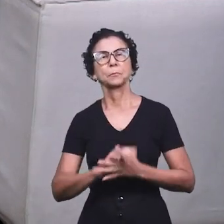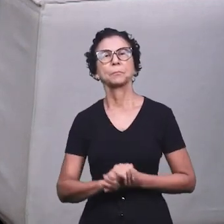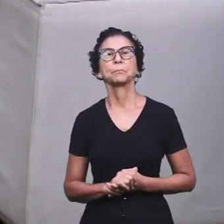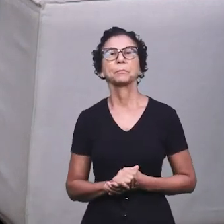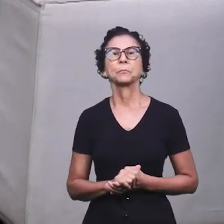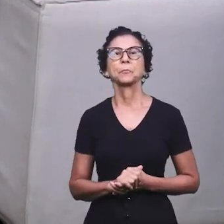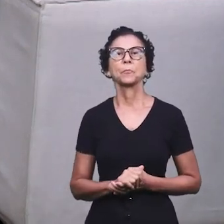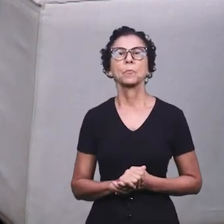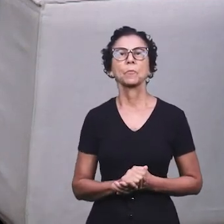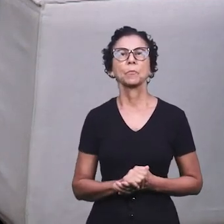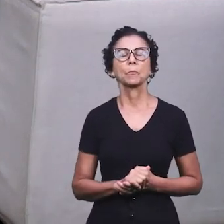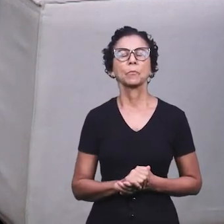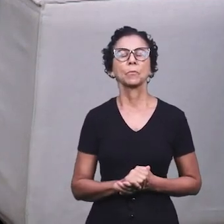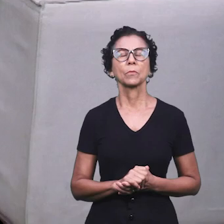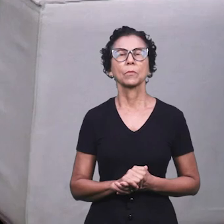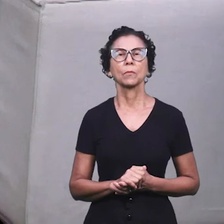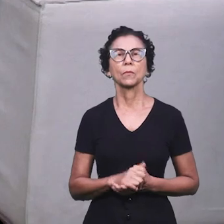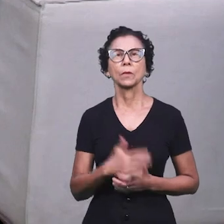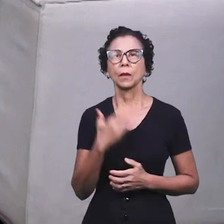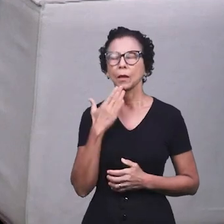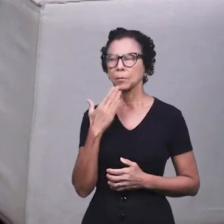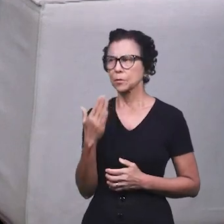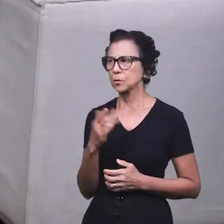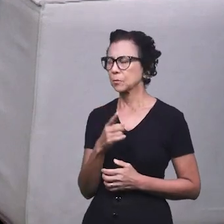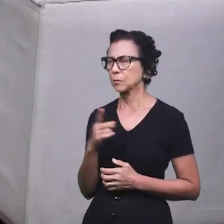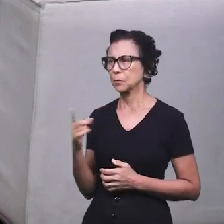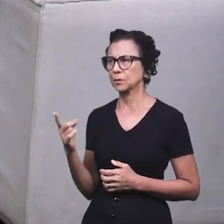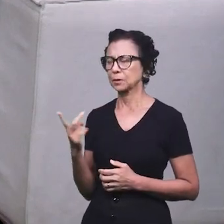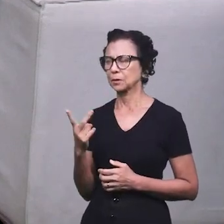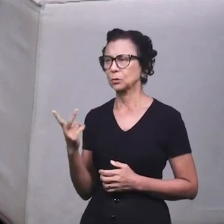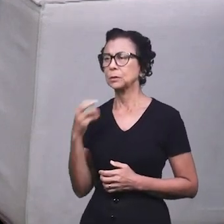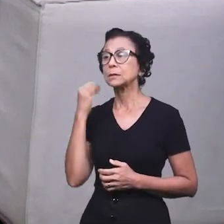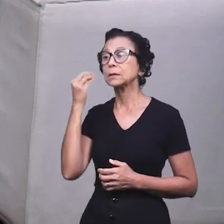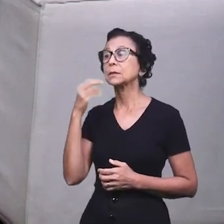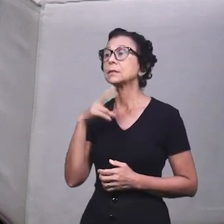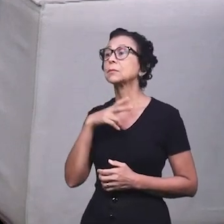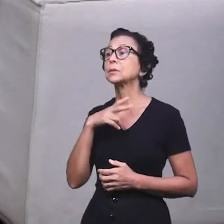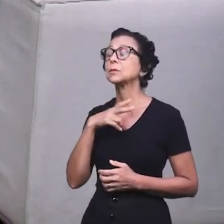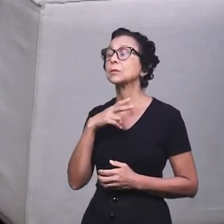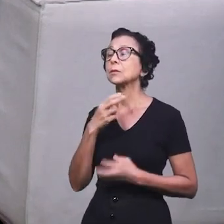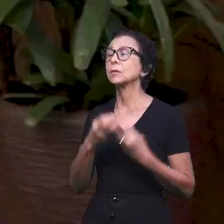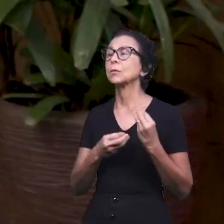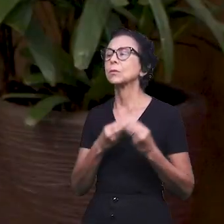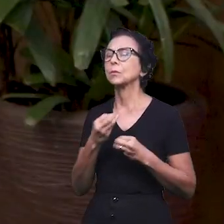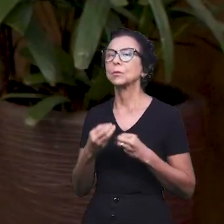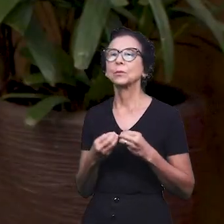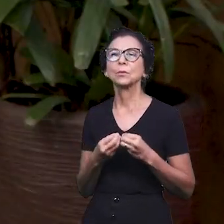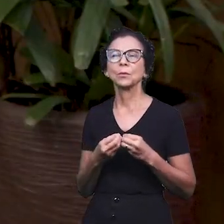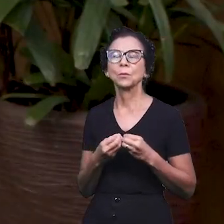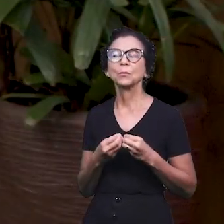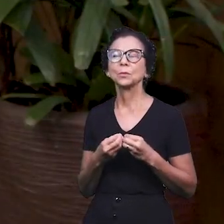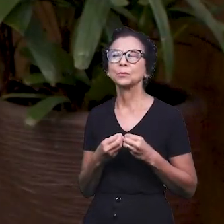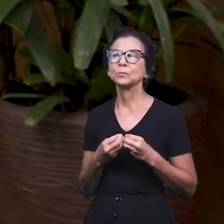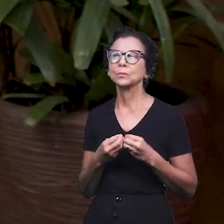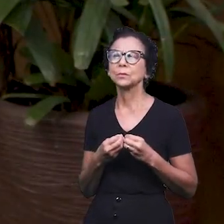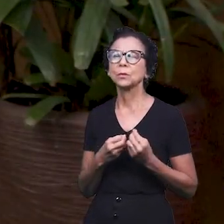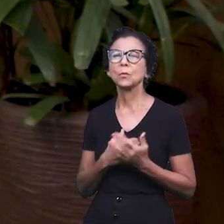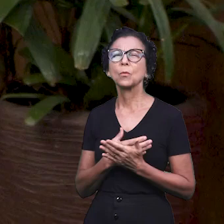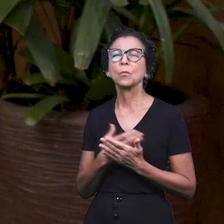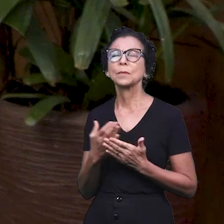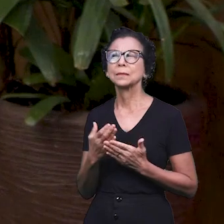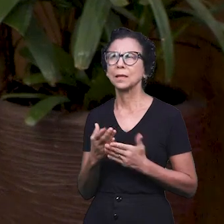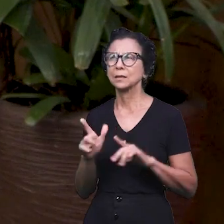que vocês, nessa fase inicial, pudessem contar a experiência de vocês. Como foi que